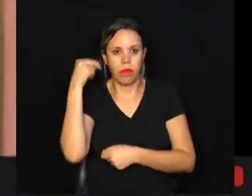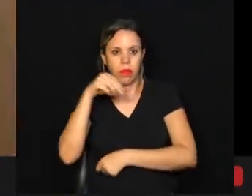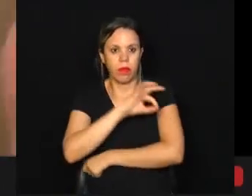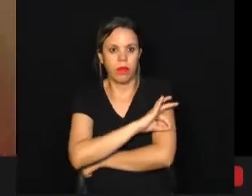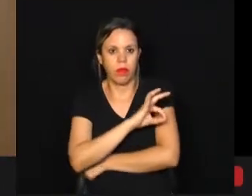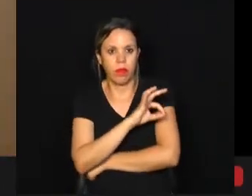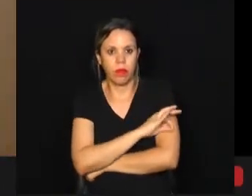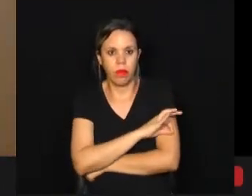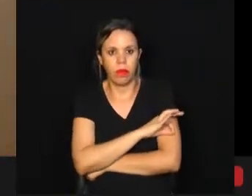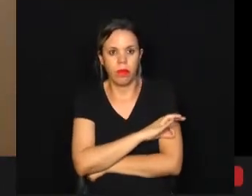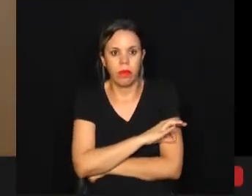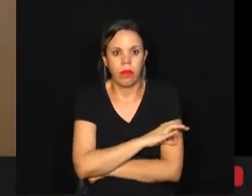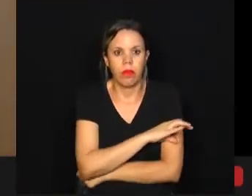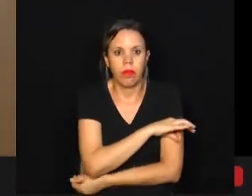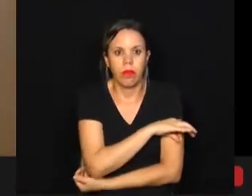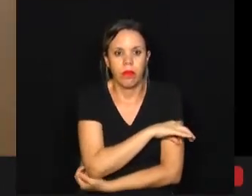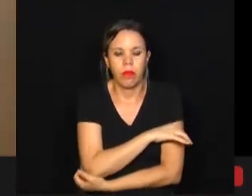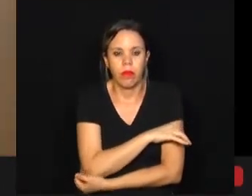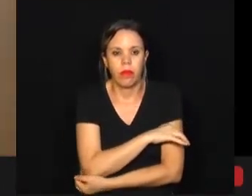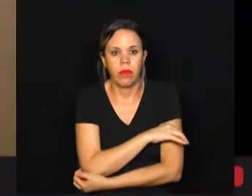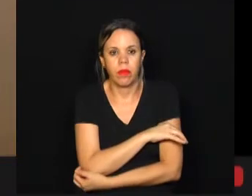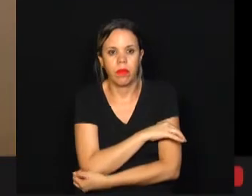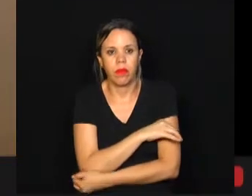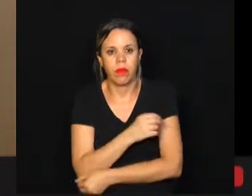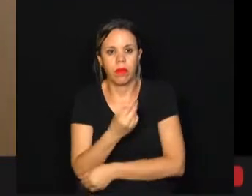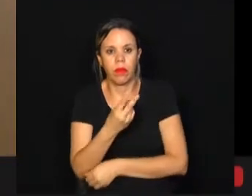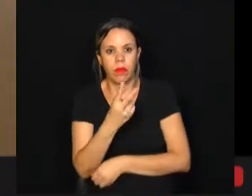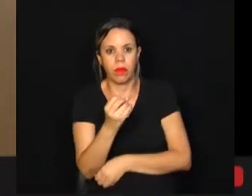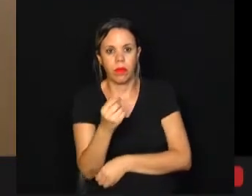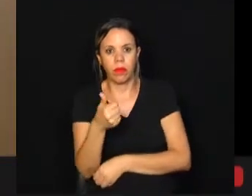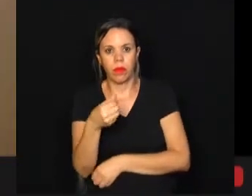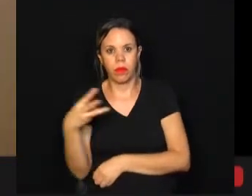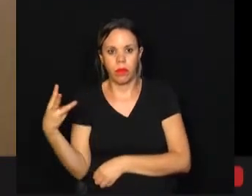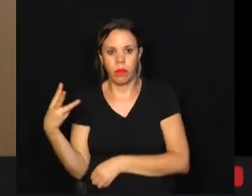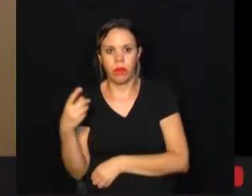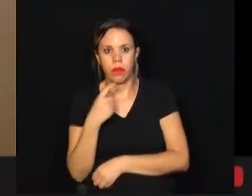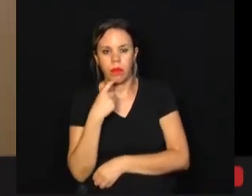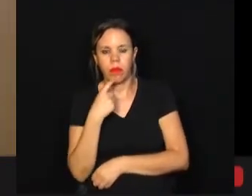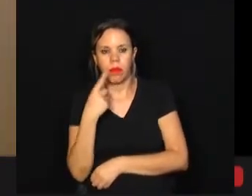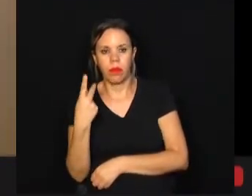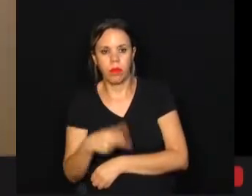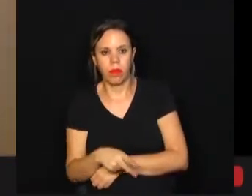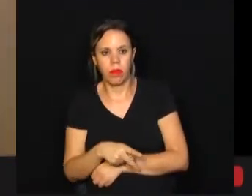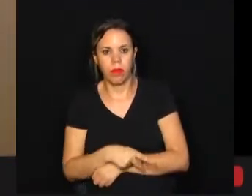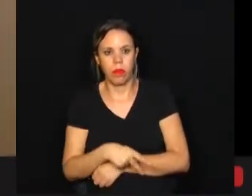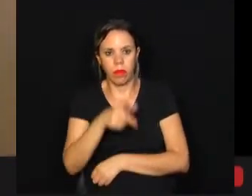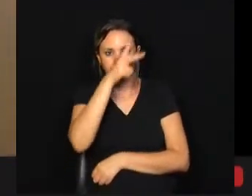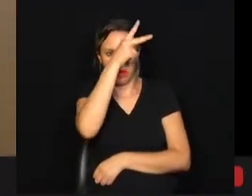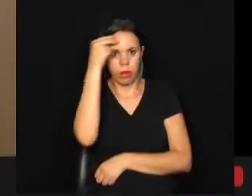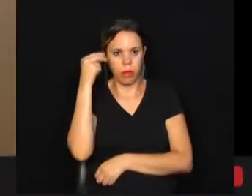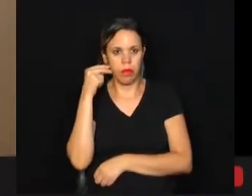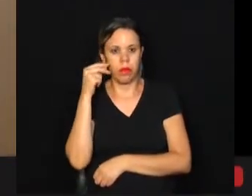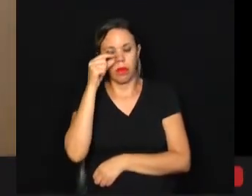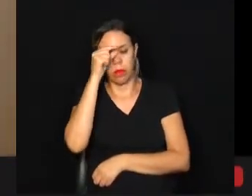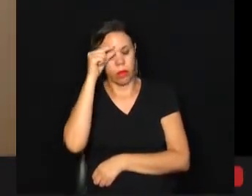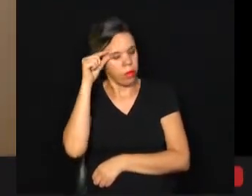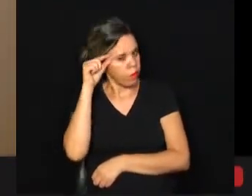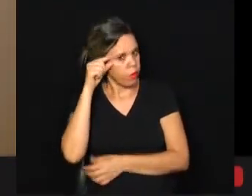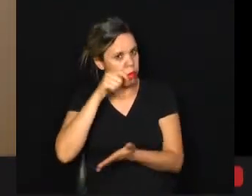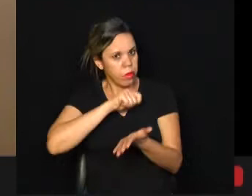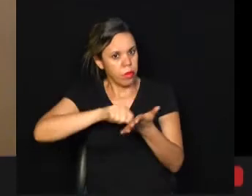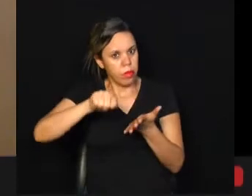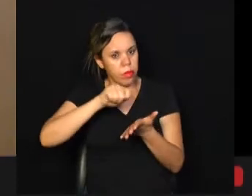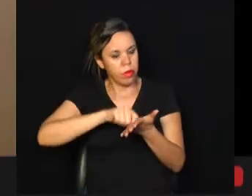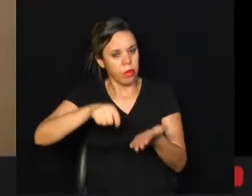o prefeito, em 2013, Campinas, através do prefeito Jonas, assina o